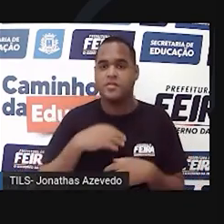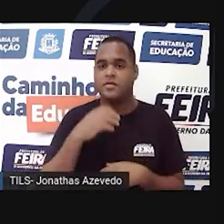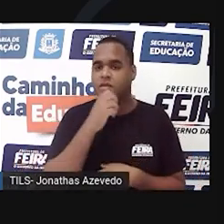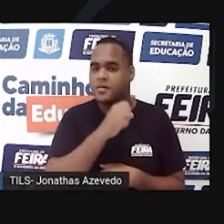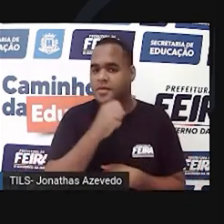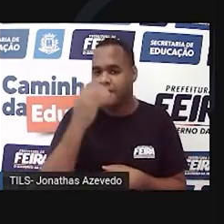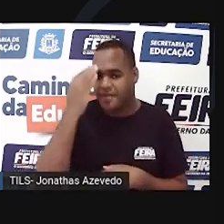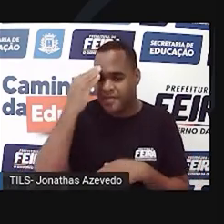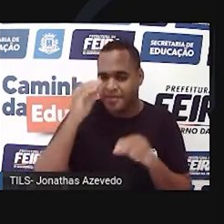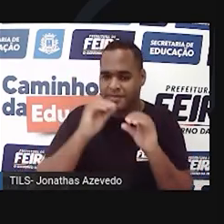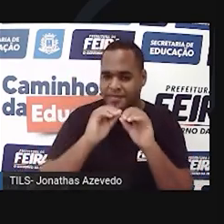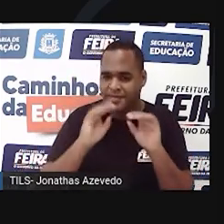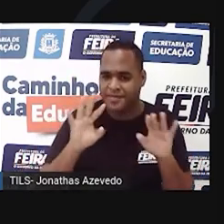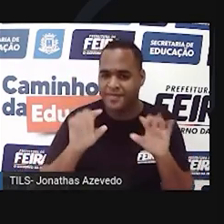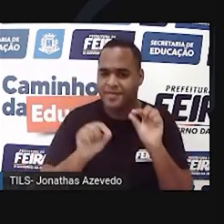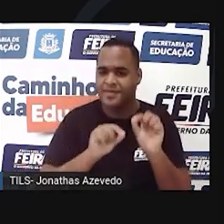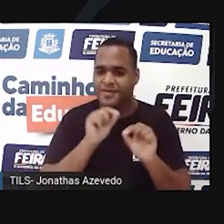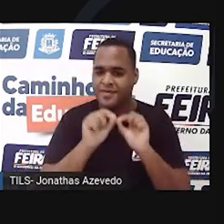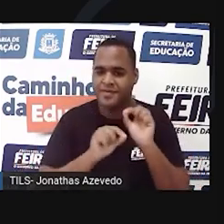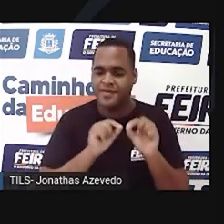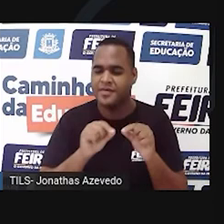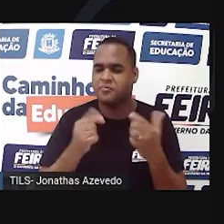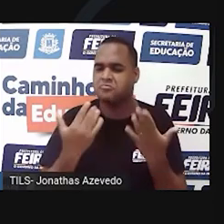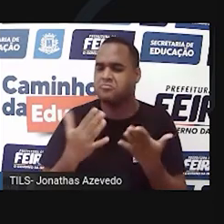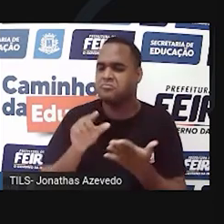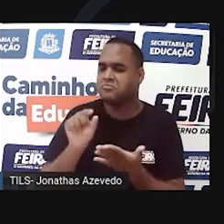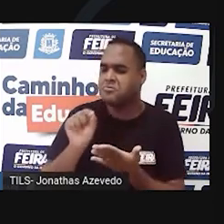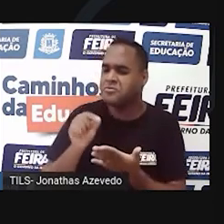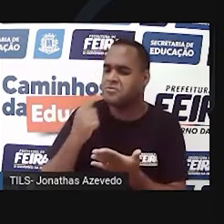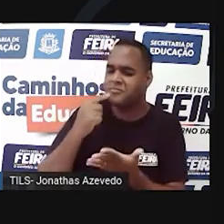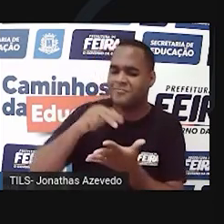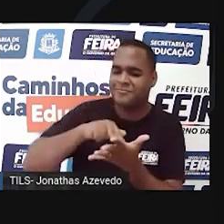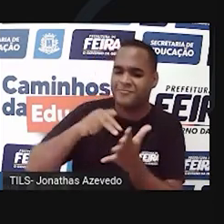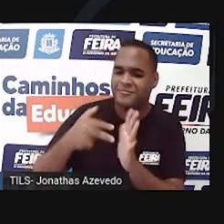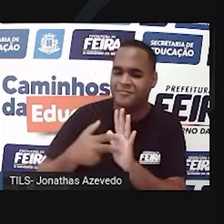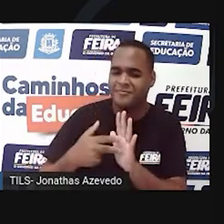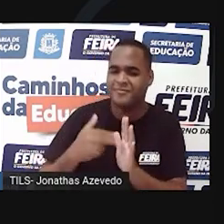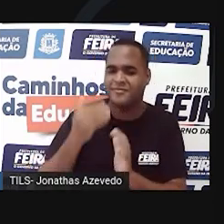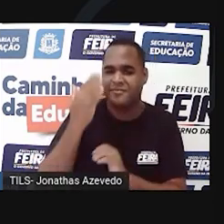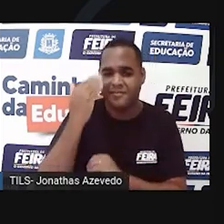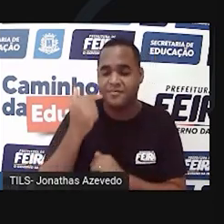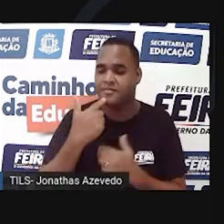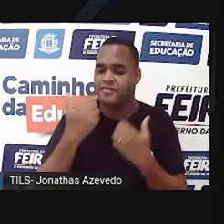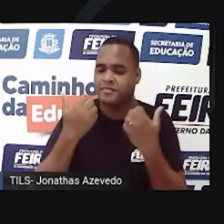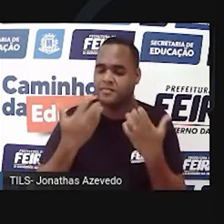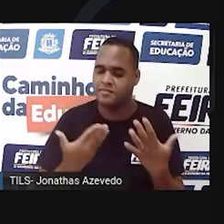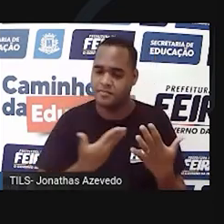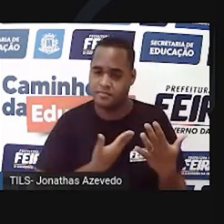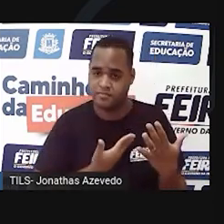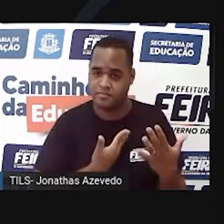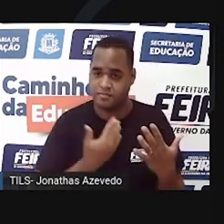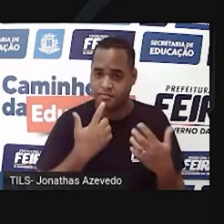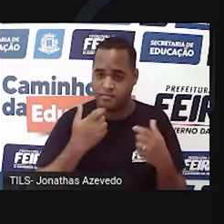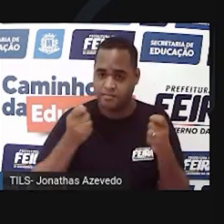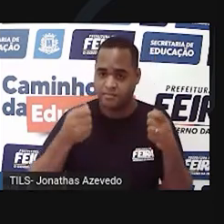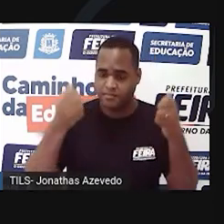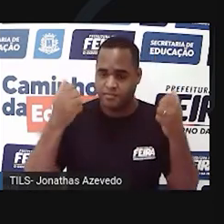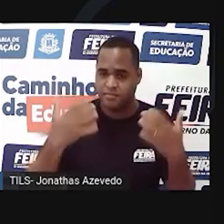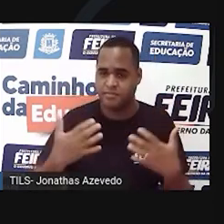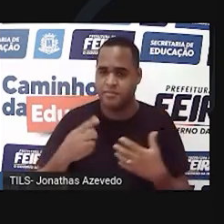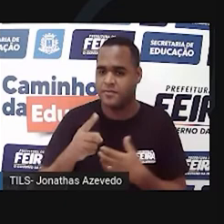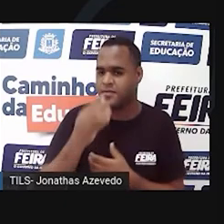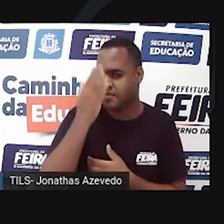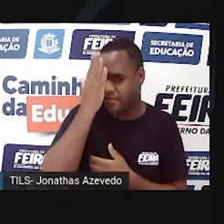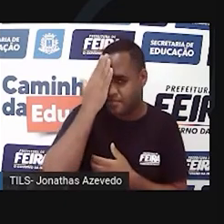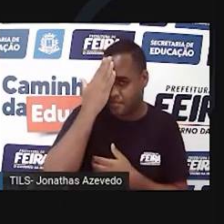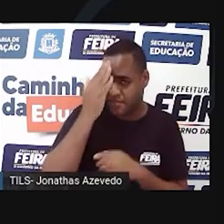permite isso. Mas o que isso significa? Você sabia que isso tem a ver com a temperatura? Você sabia